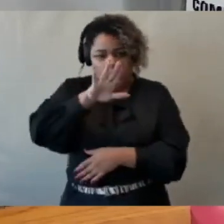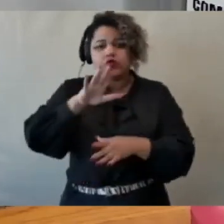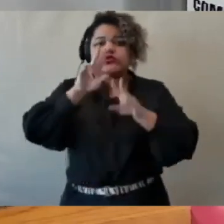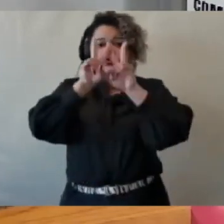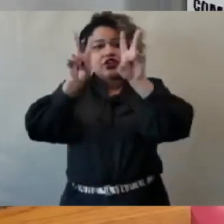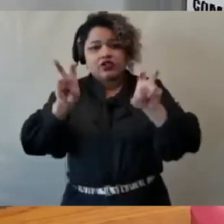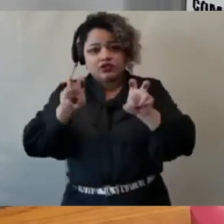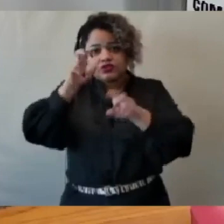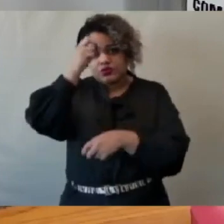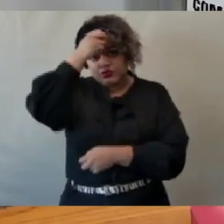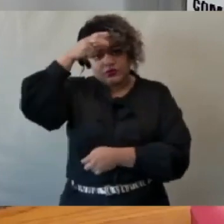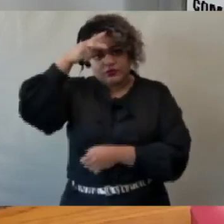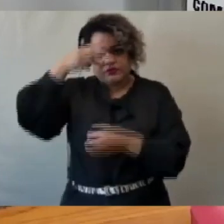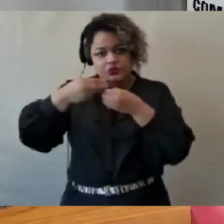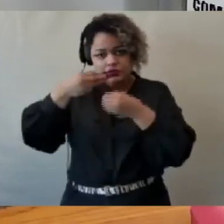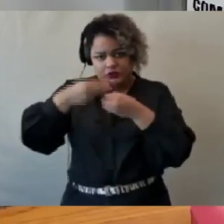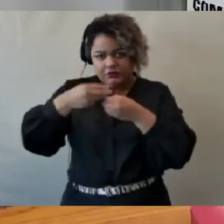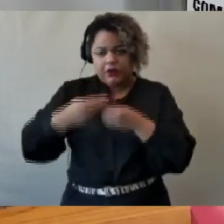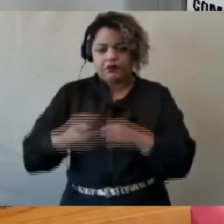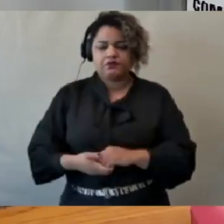Eu gostaria de dizer o seguinte, que